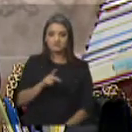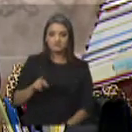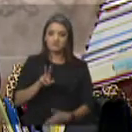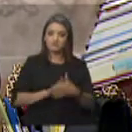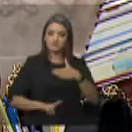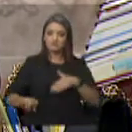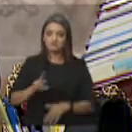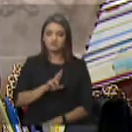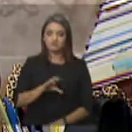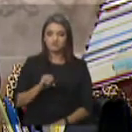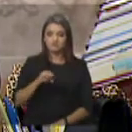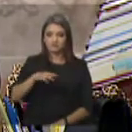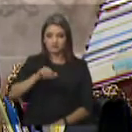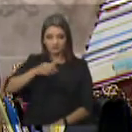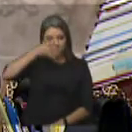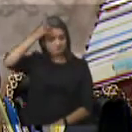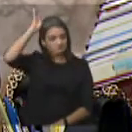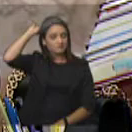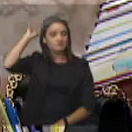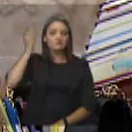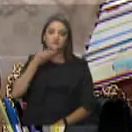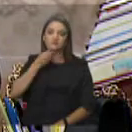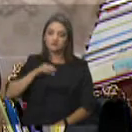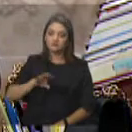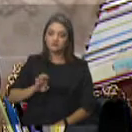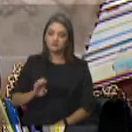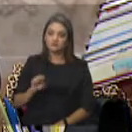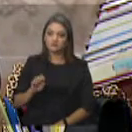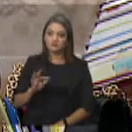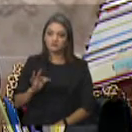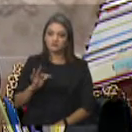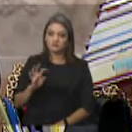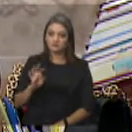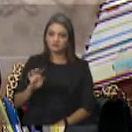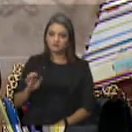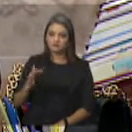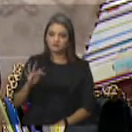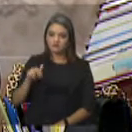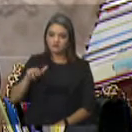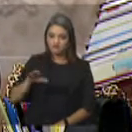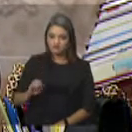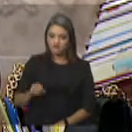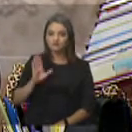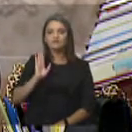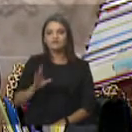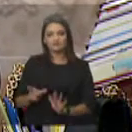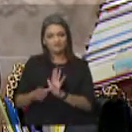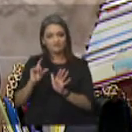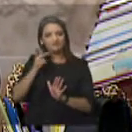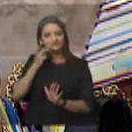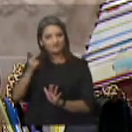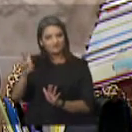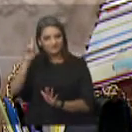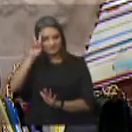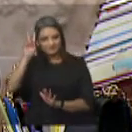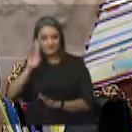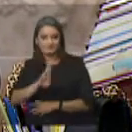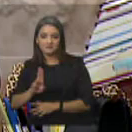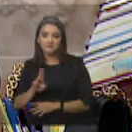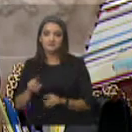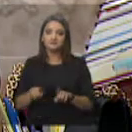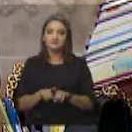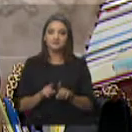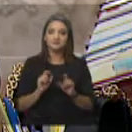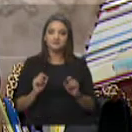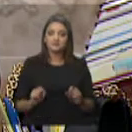Roma, La Sapienza, Stefano Rodotà, já referido no curso do julgamento da tribuna desta casa e recordado no exame